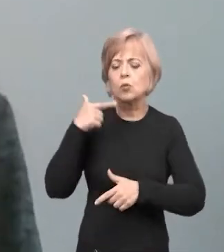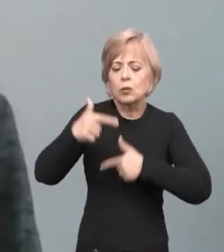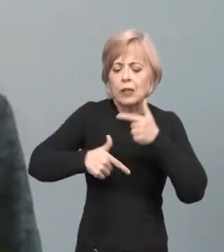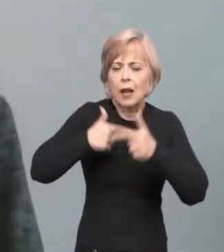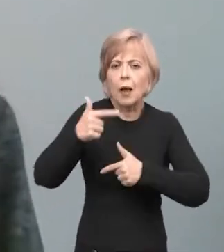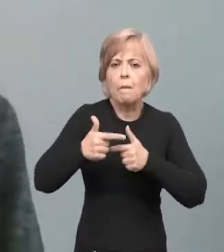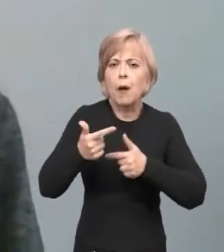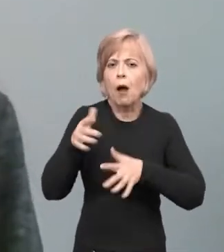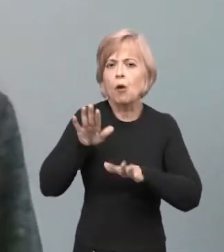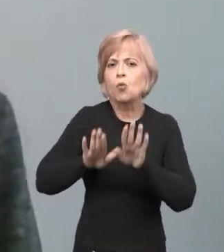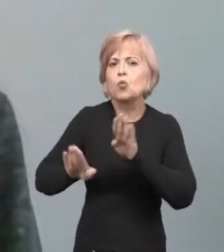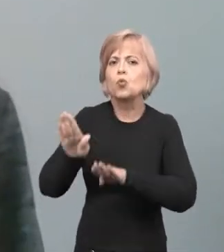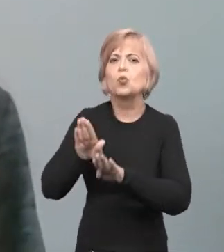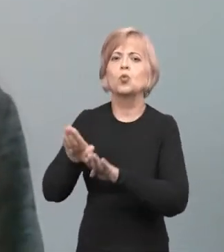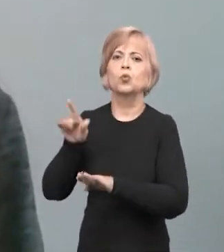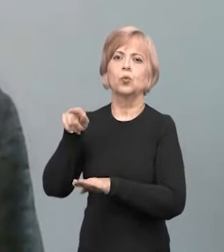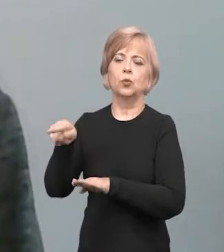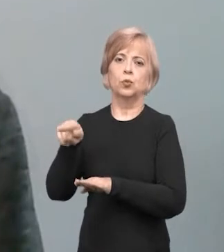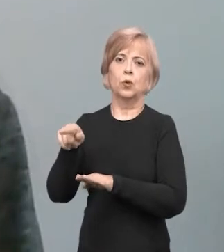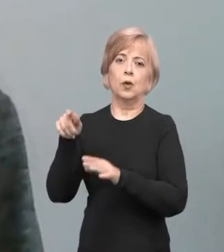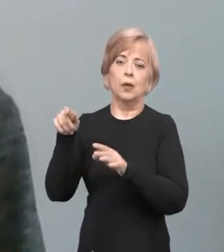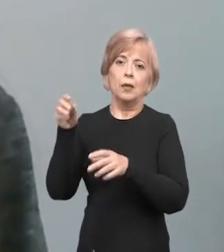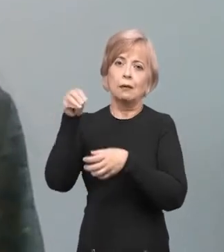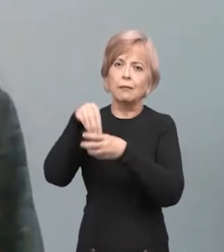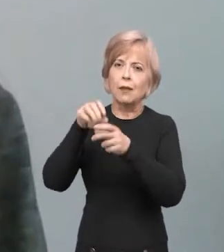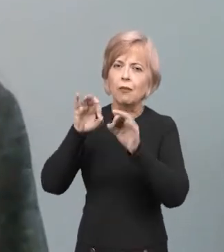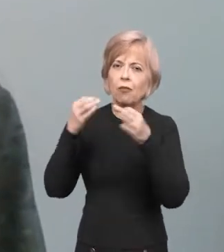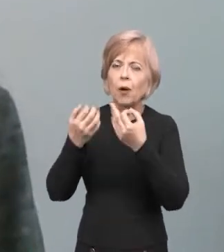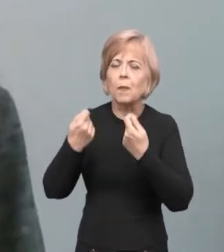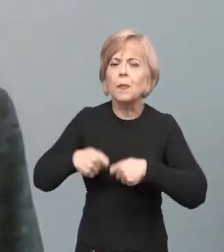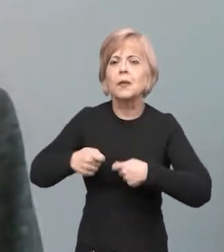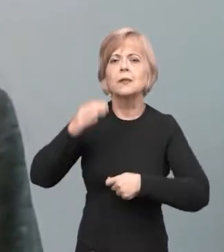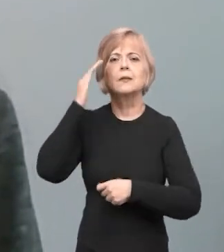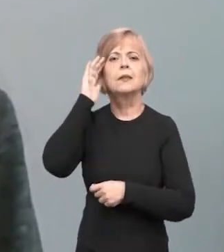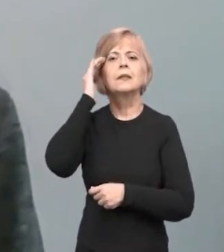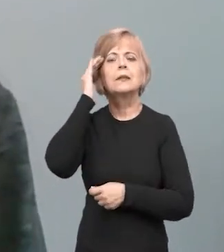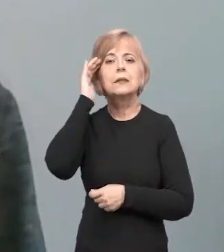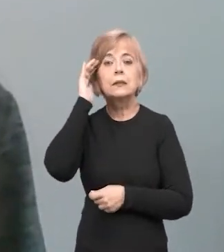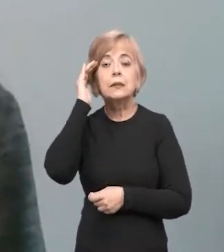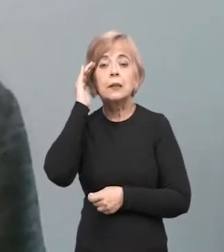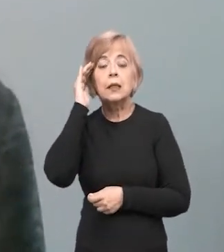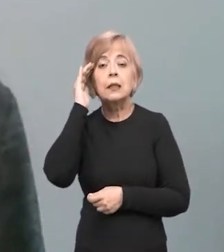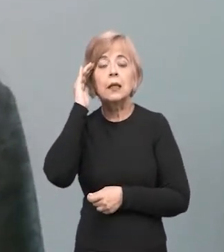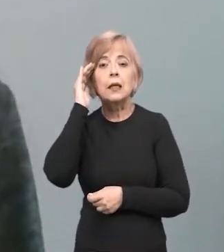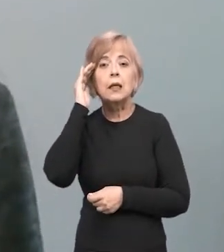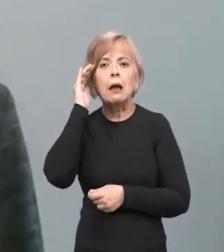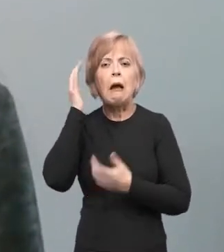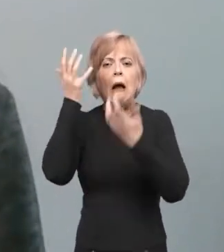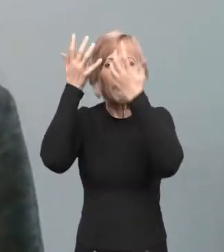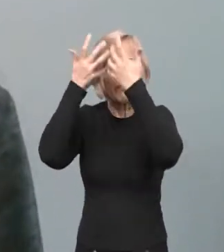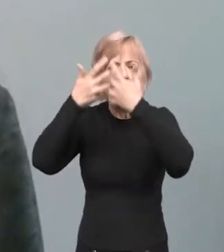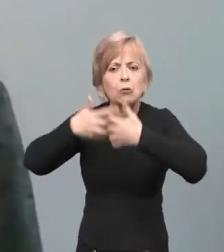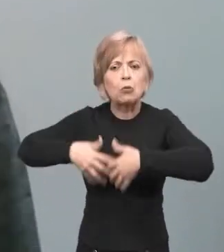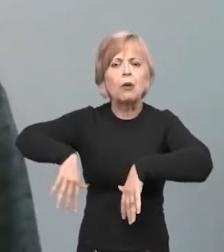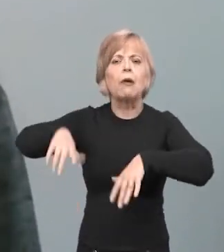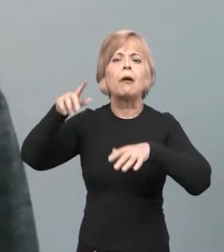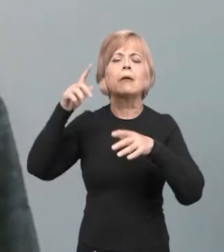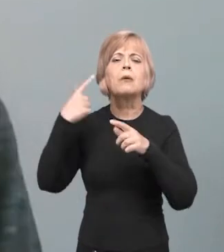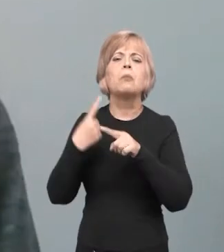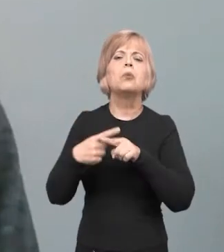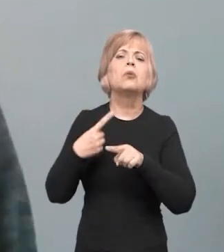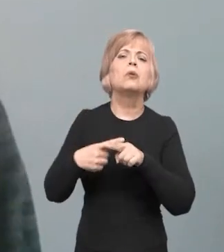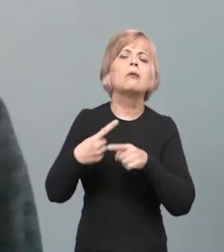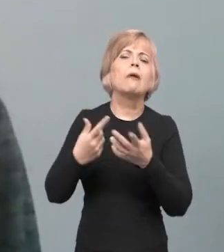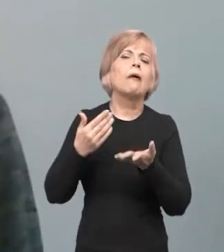um trabalho cuidadoso de entender, né, a natureza dessas denúncias e